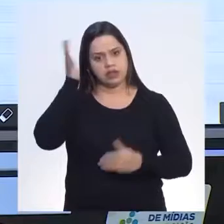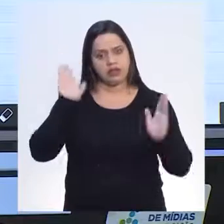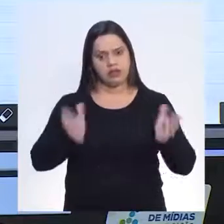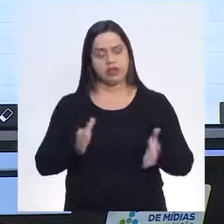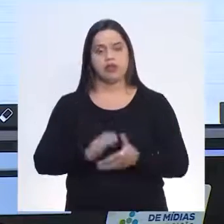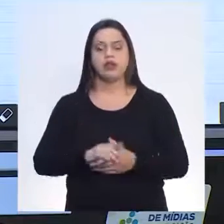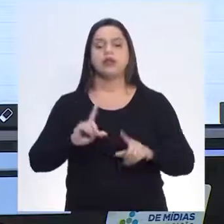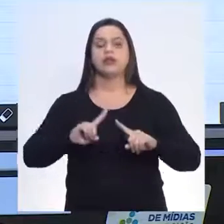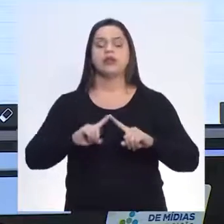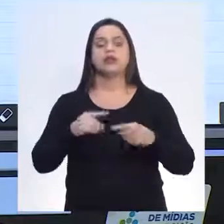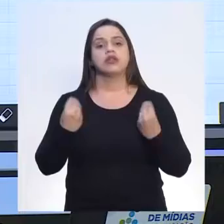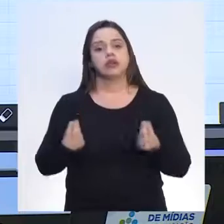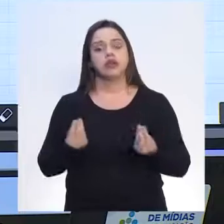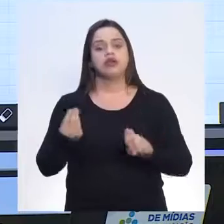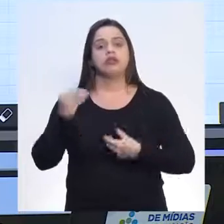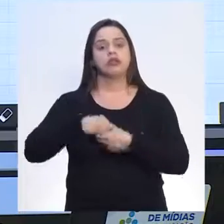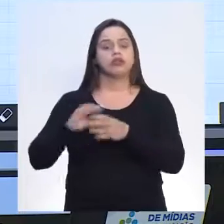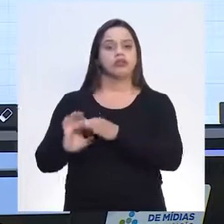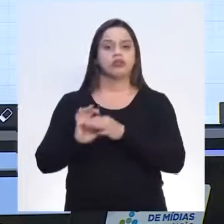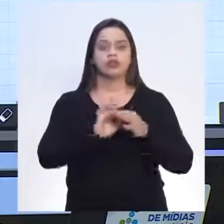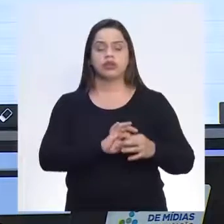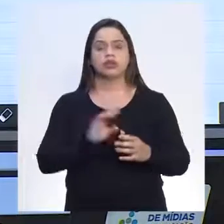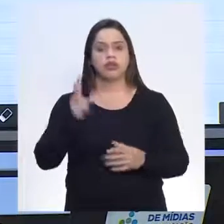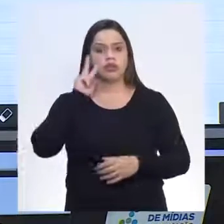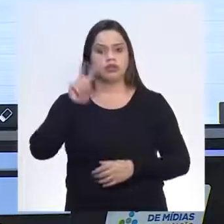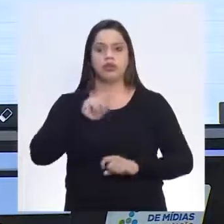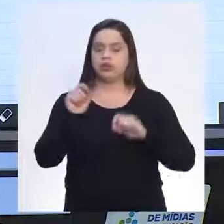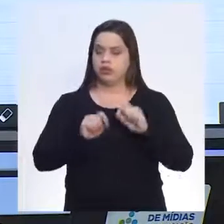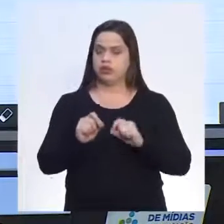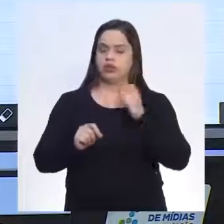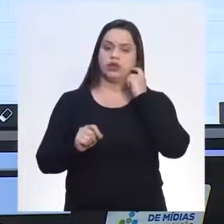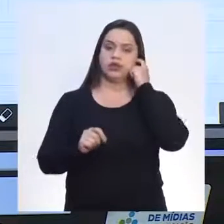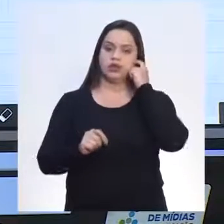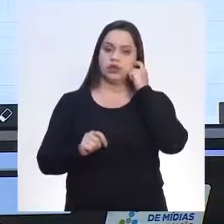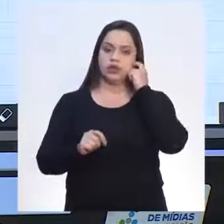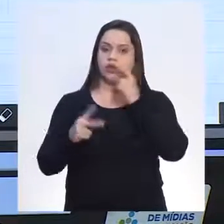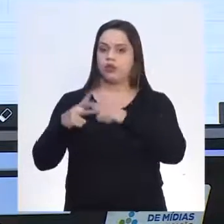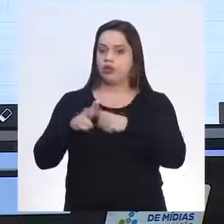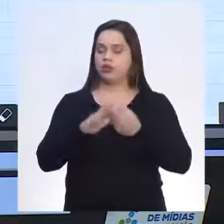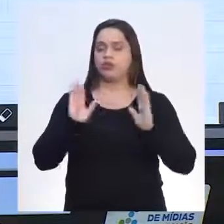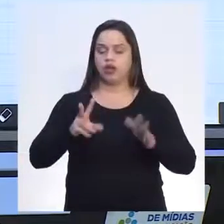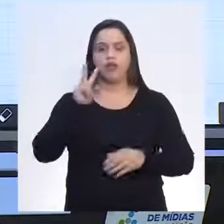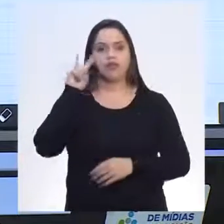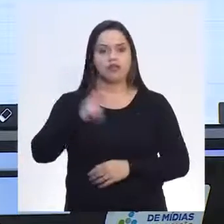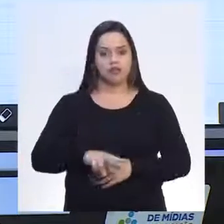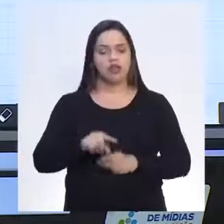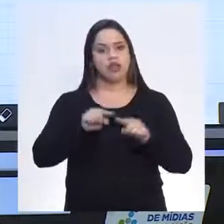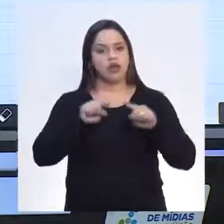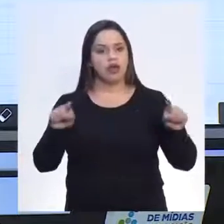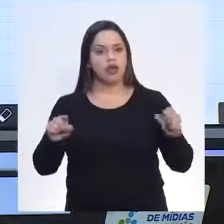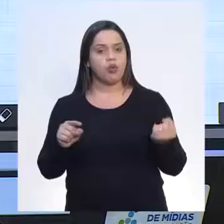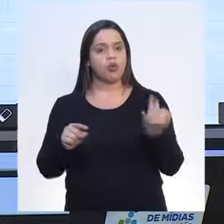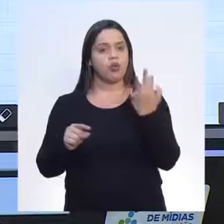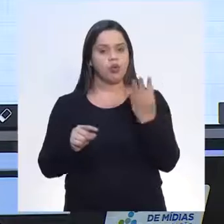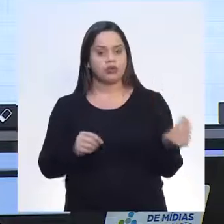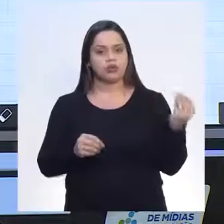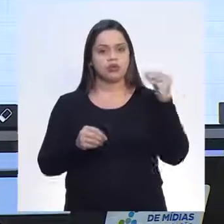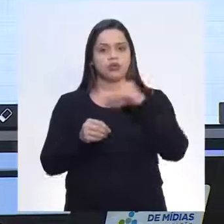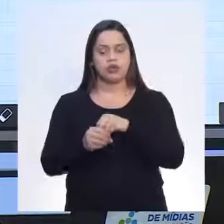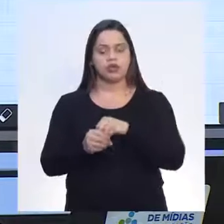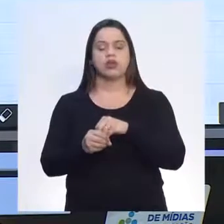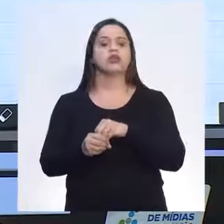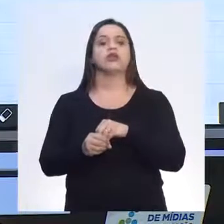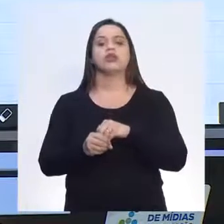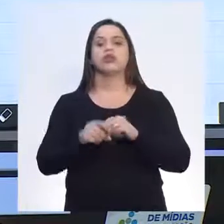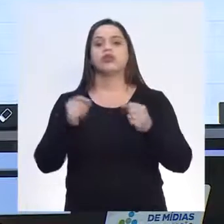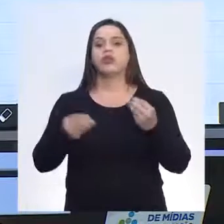Então, no contexto aí que nós vamos observar, então, esse modelo, que é você ver uma reta, ver quantas vezes cabem